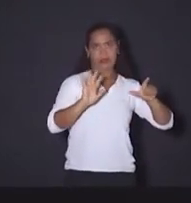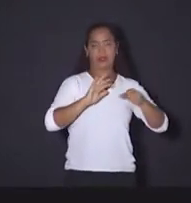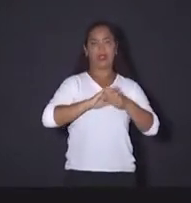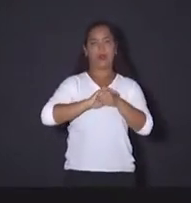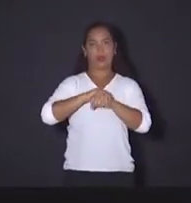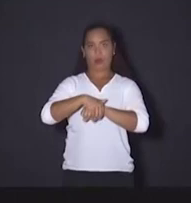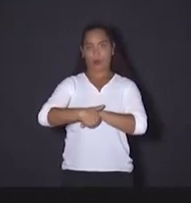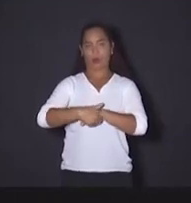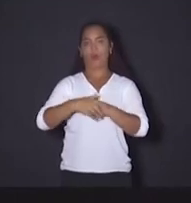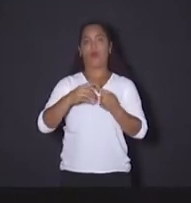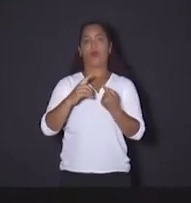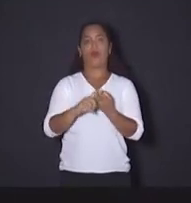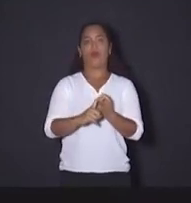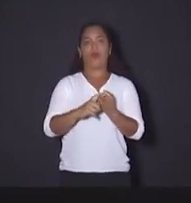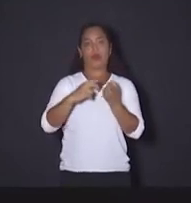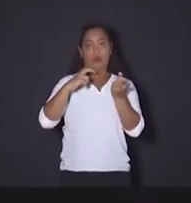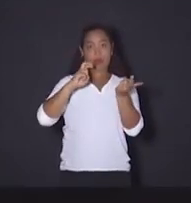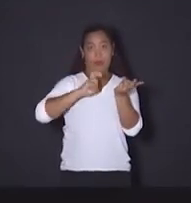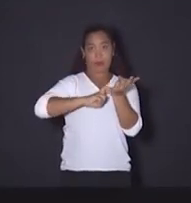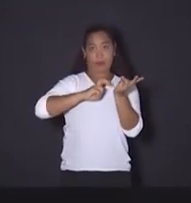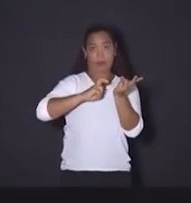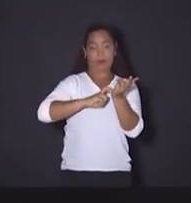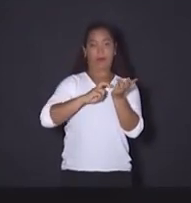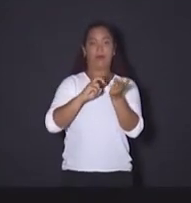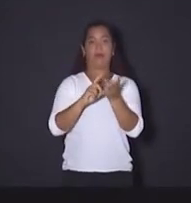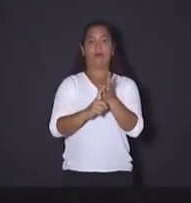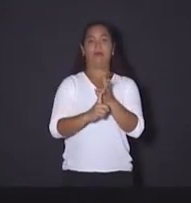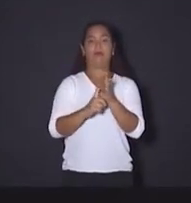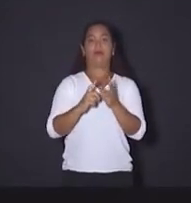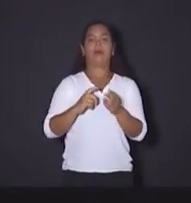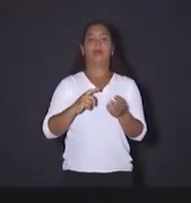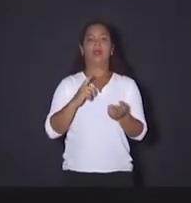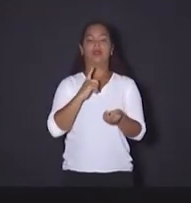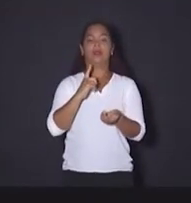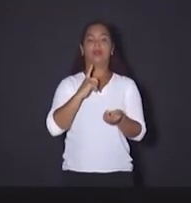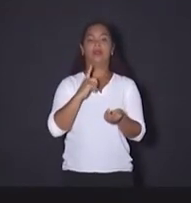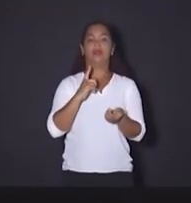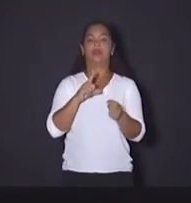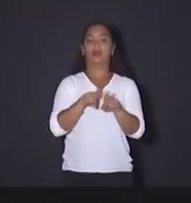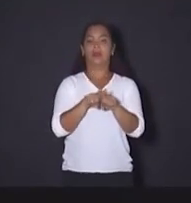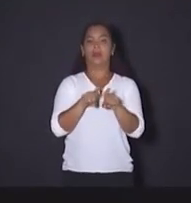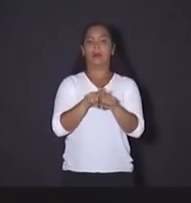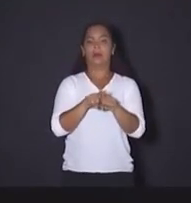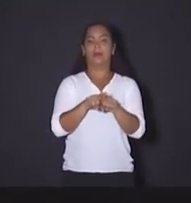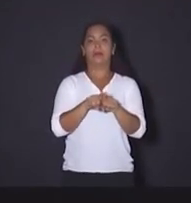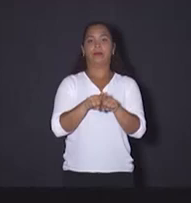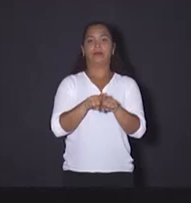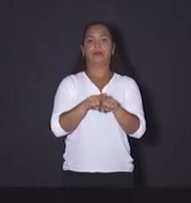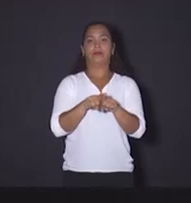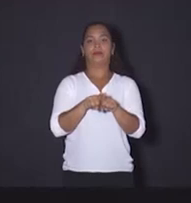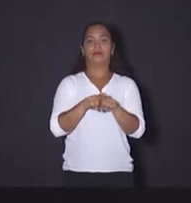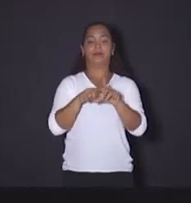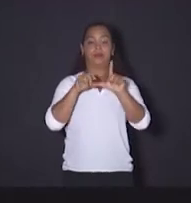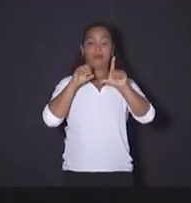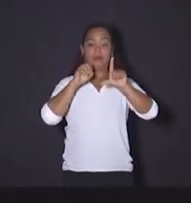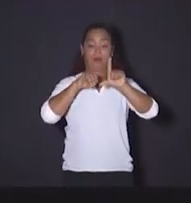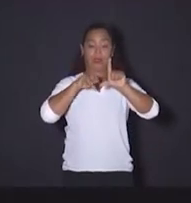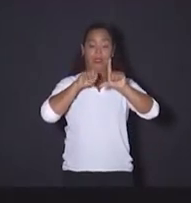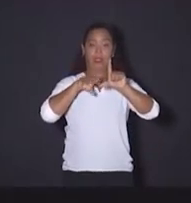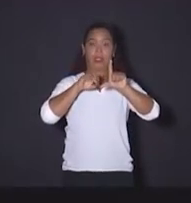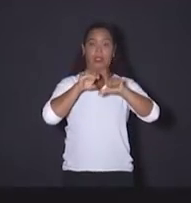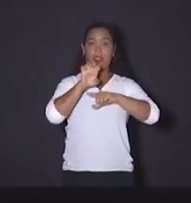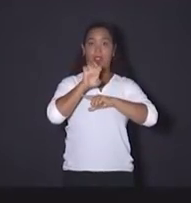noturno e matutino. Nós temos um curso de licenciatura